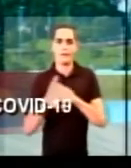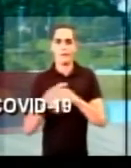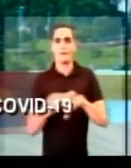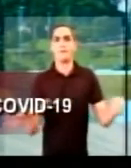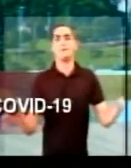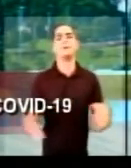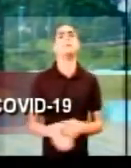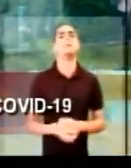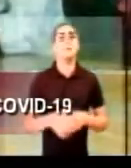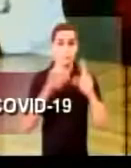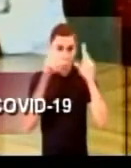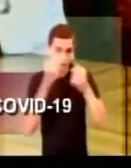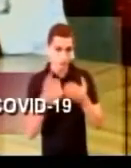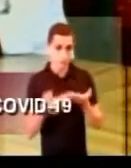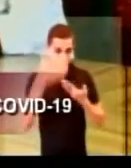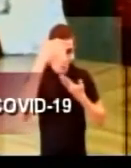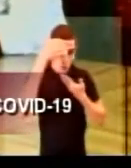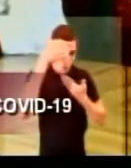Aldenis.